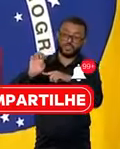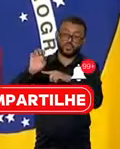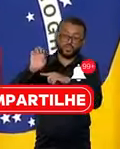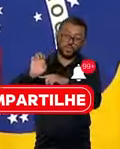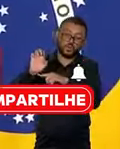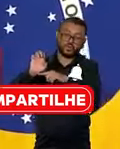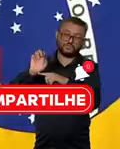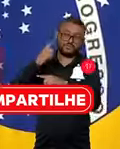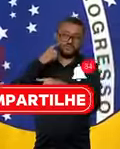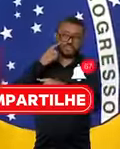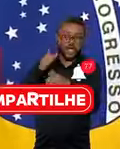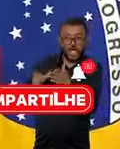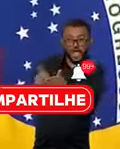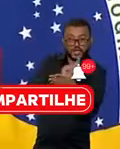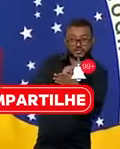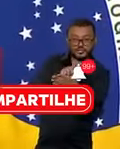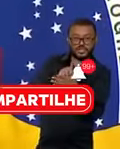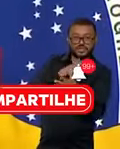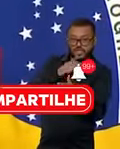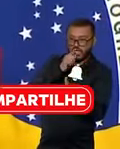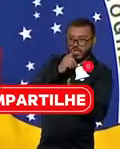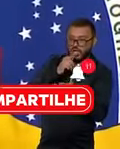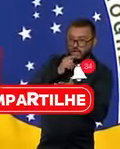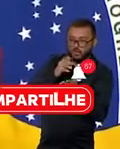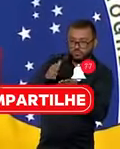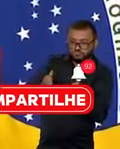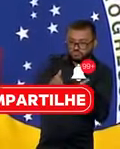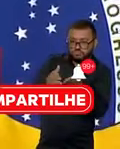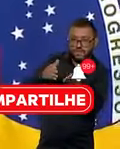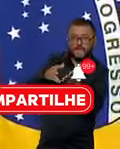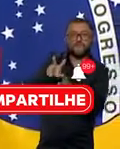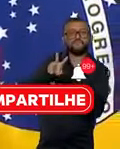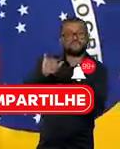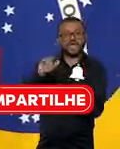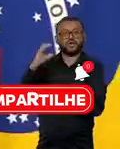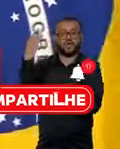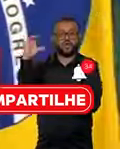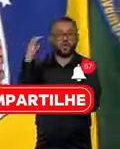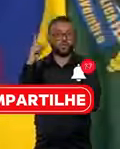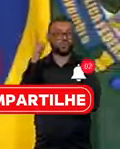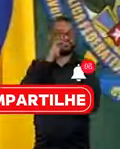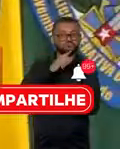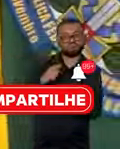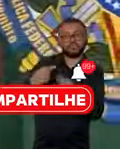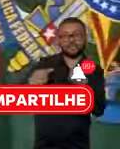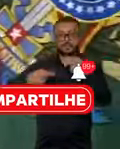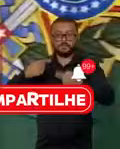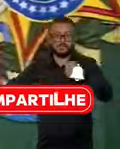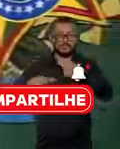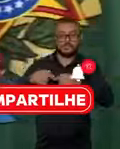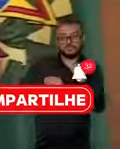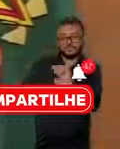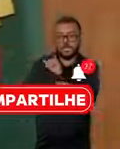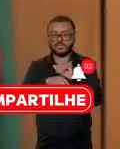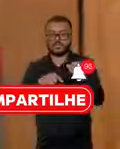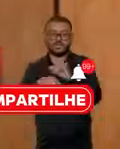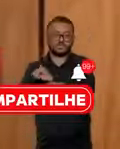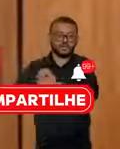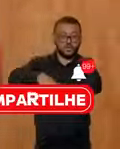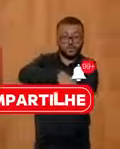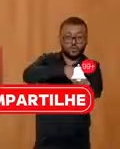antes de chegar a Manta, você tem uma entrada num rio que vai para a Colômbia, você está discutindo estrada e